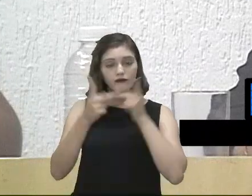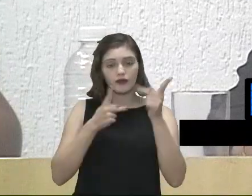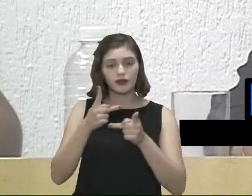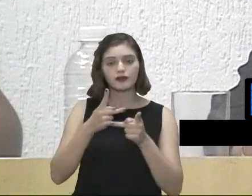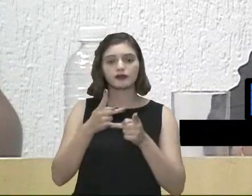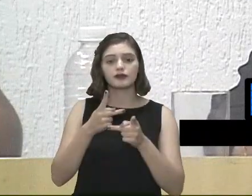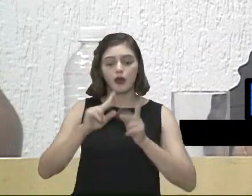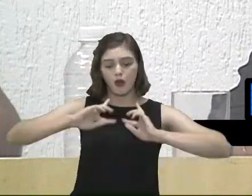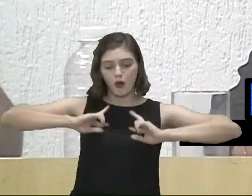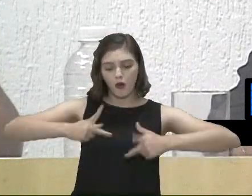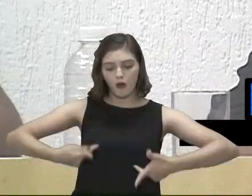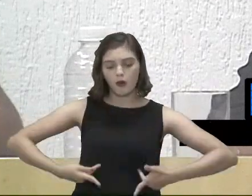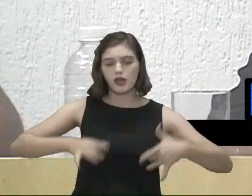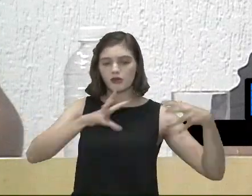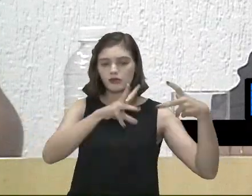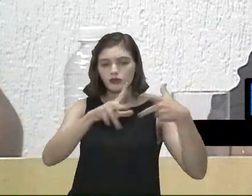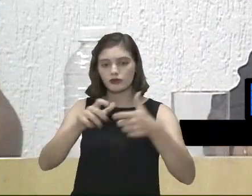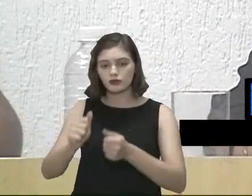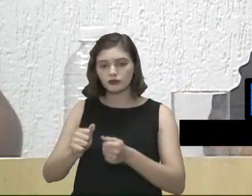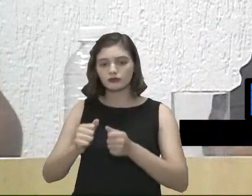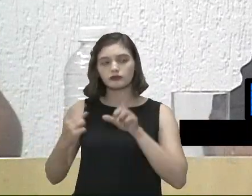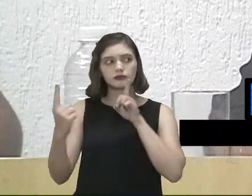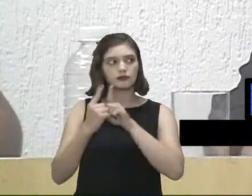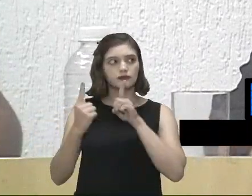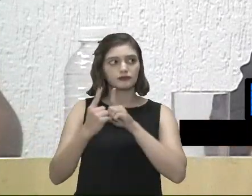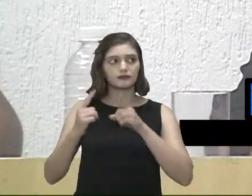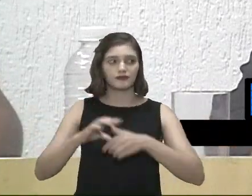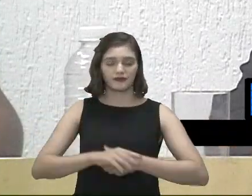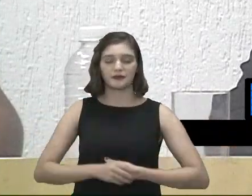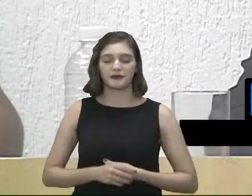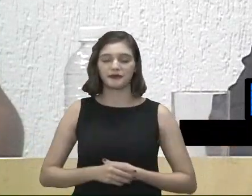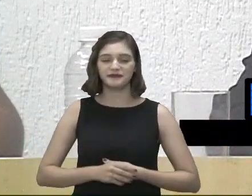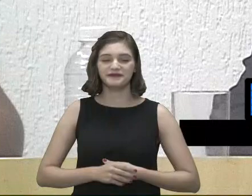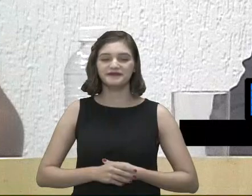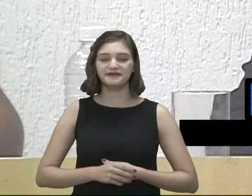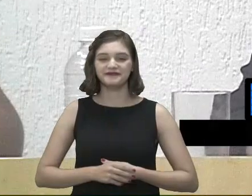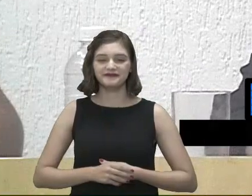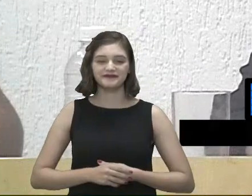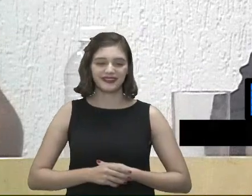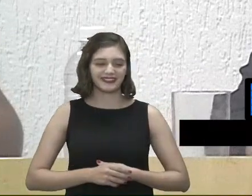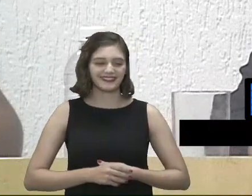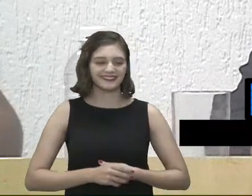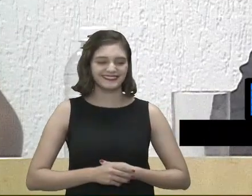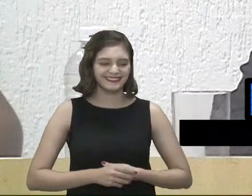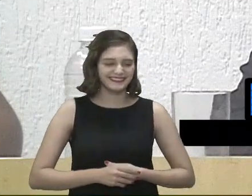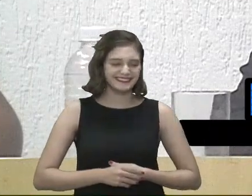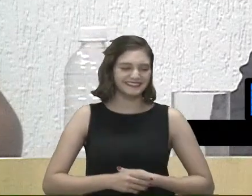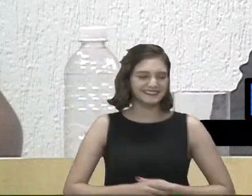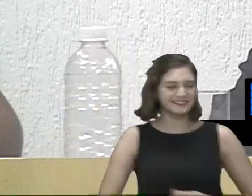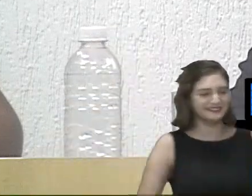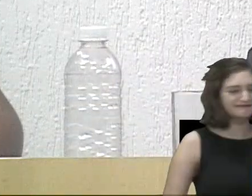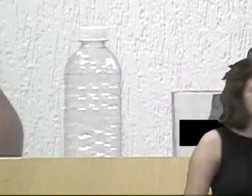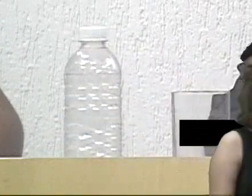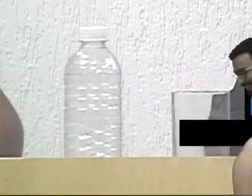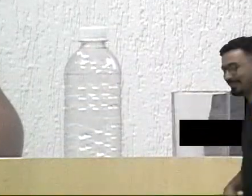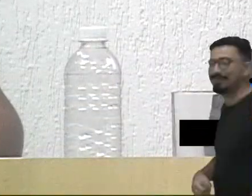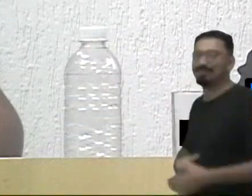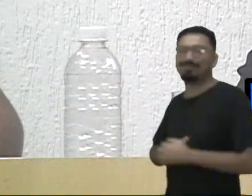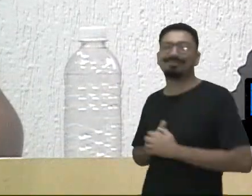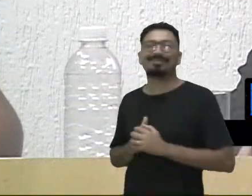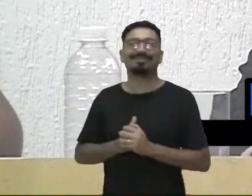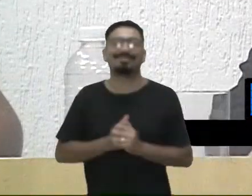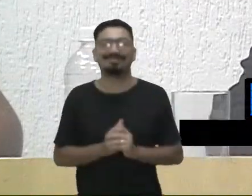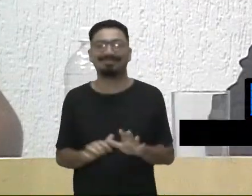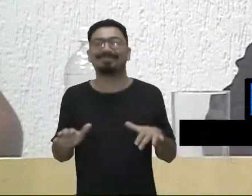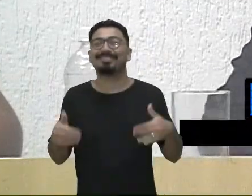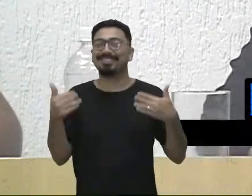sobre a humanização de todos os atendimentos dentro do sistema de saúde, dentro do sistema de serviço social